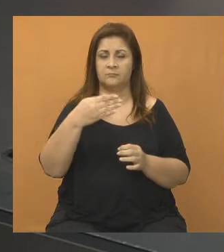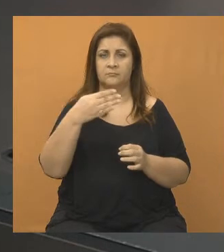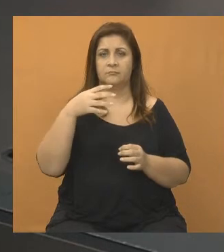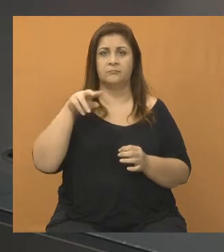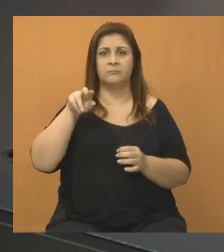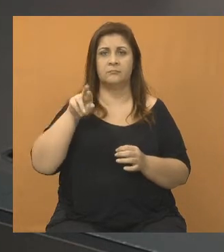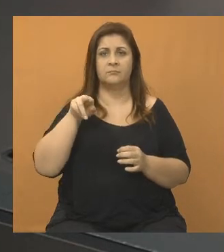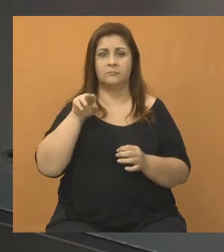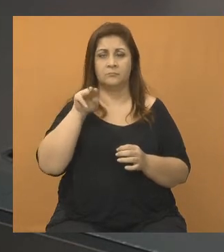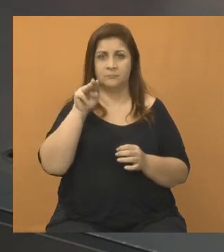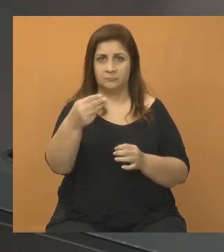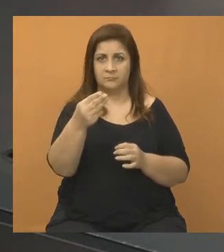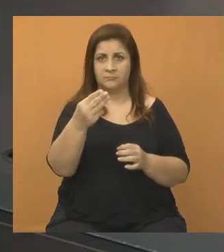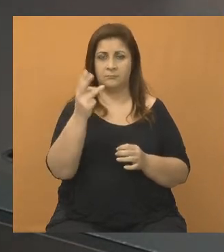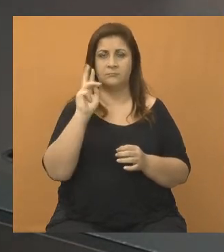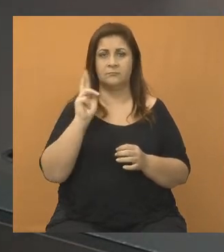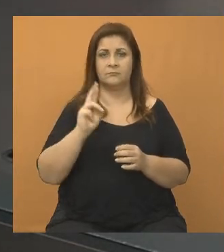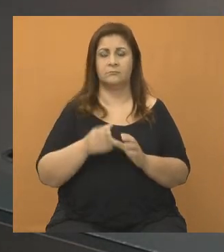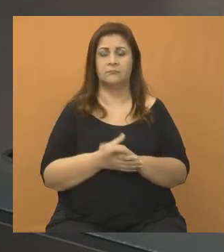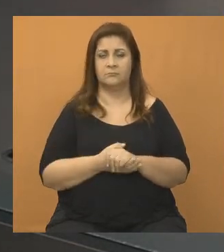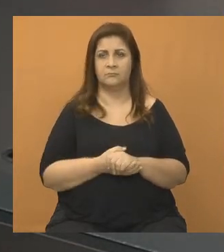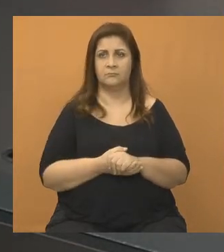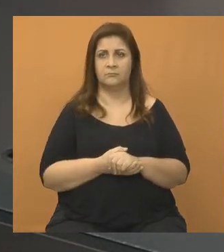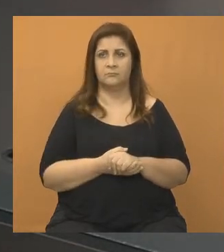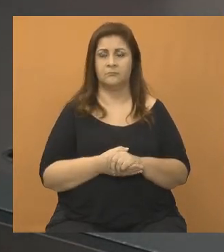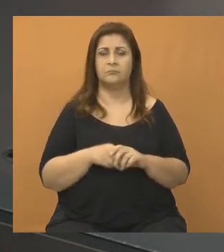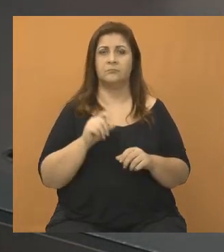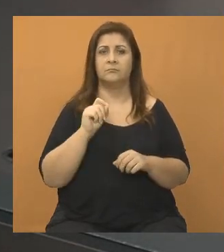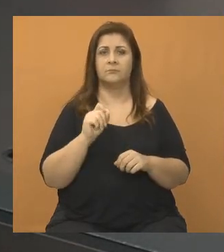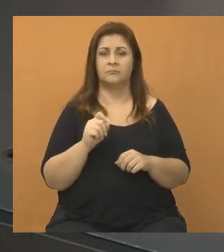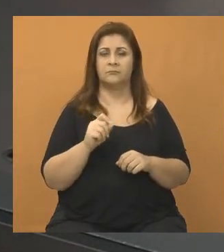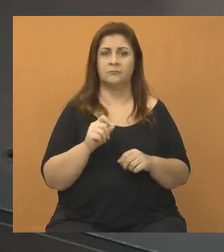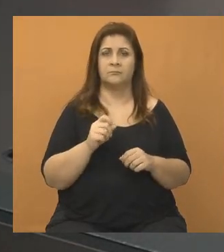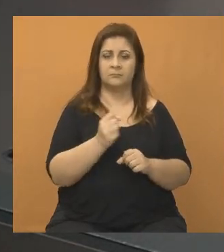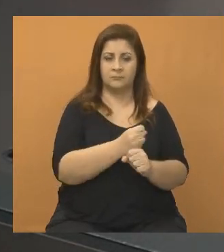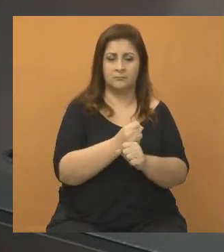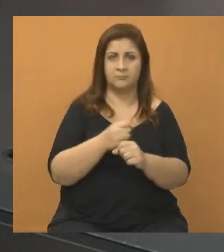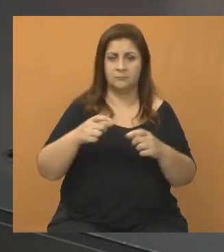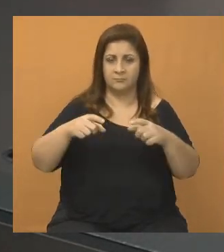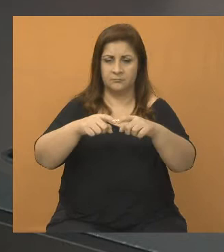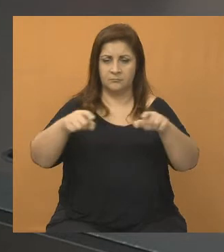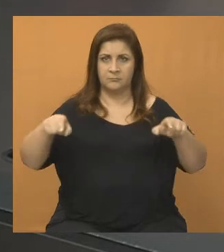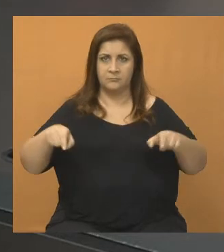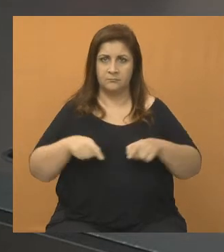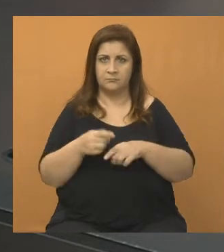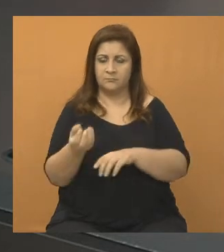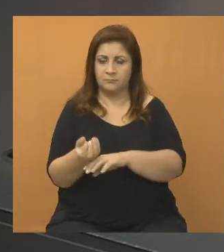54.555.000 reais, tá? Que inclui o que? A construção de praça, jardim, né?